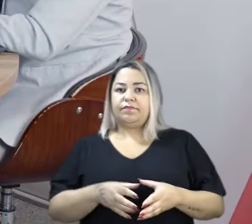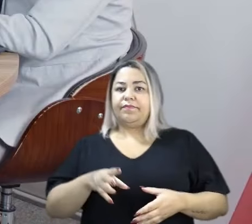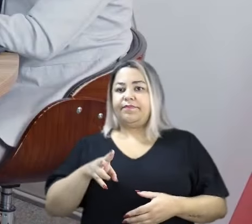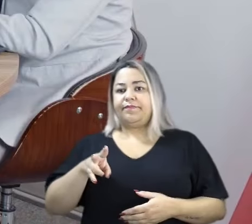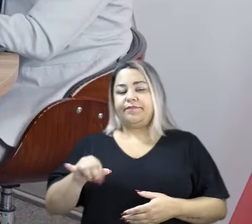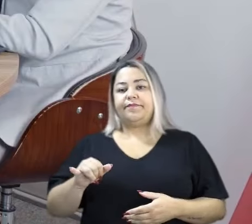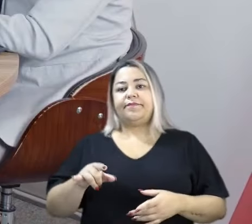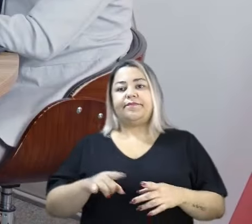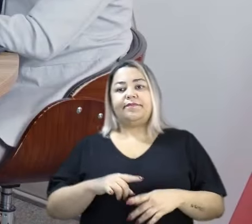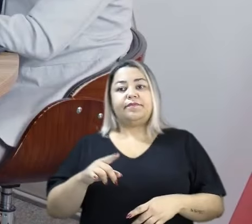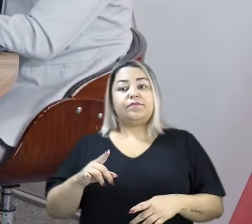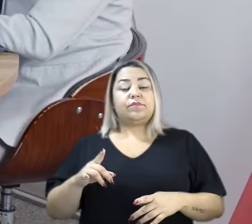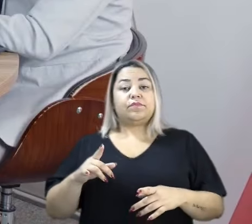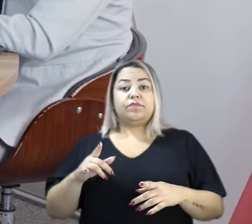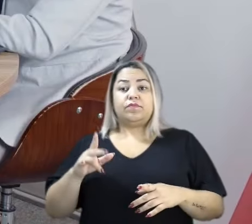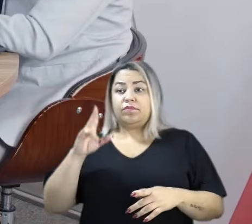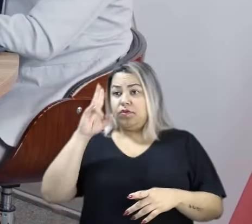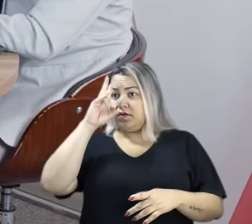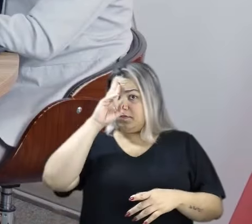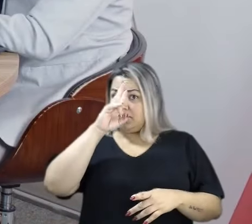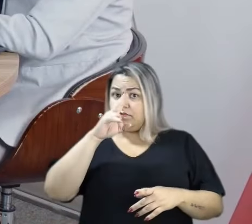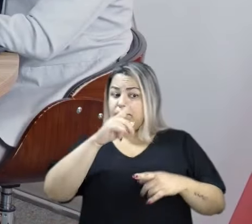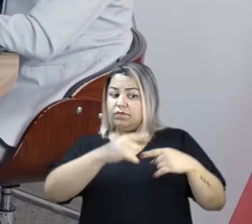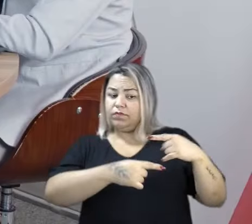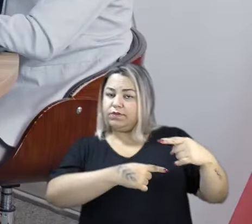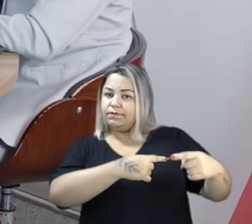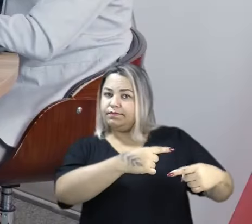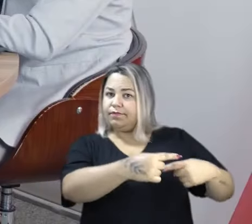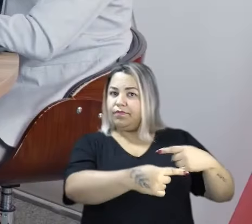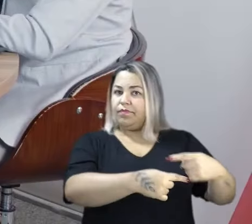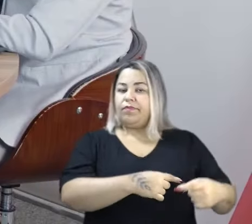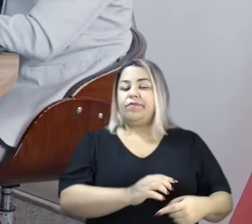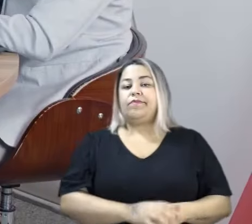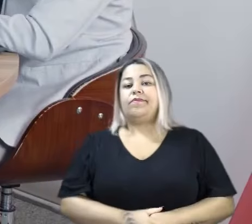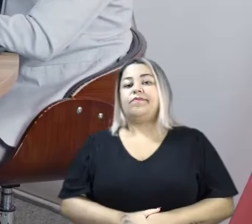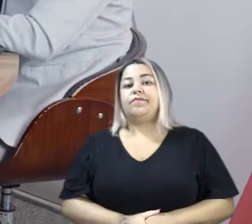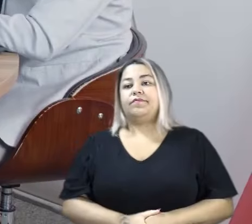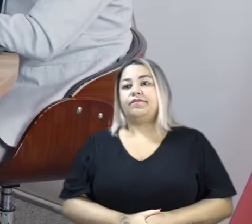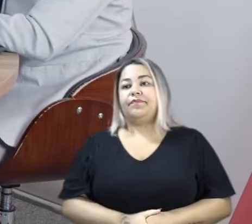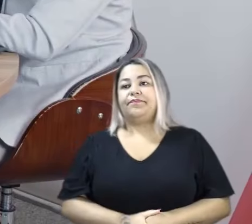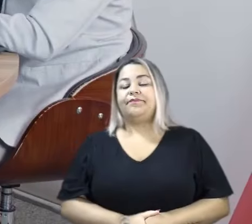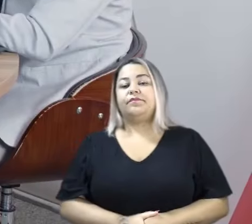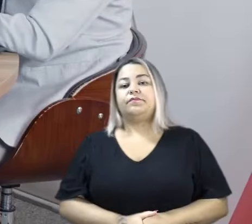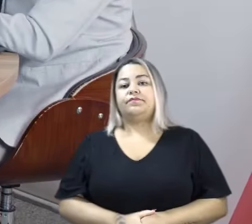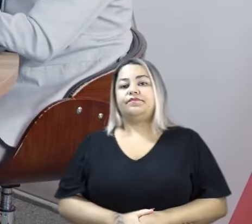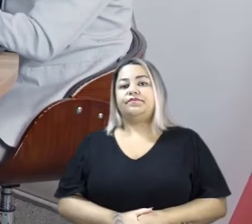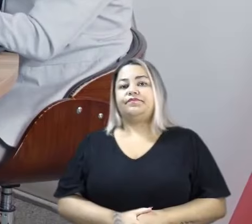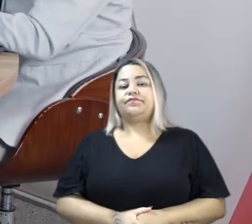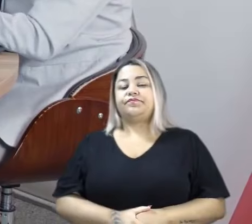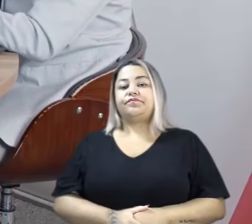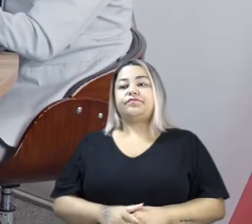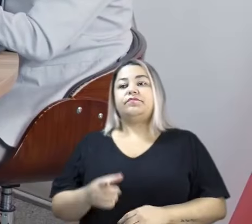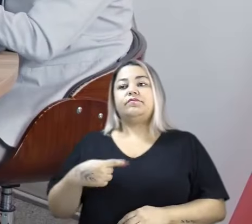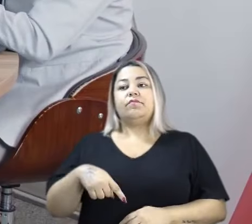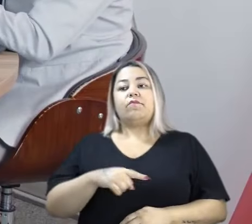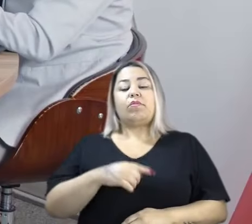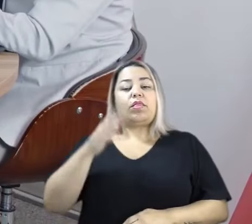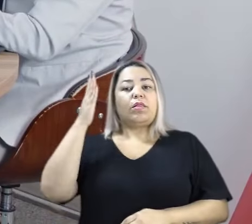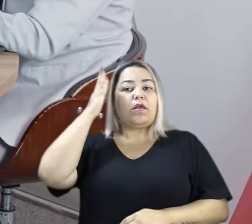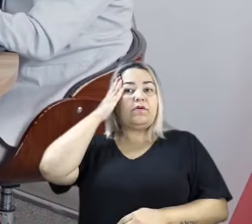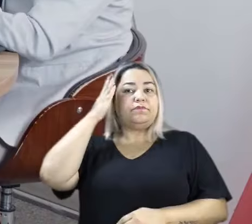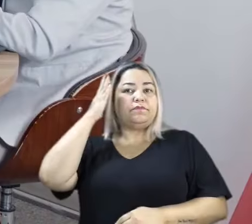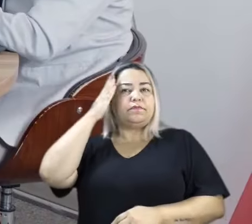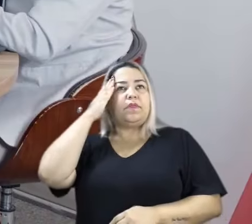um legado aí, né, por várias gerações, inclusive. E assim, a gente sabe que está no começo ainda, está